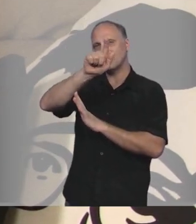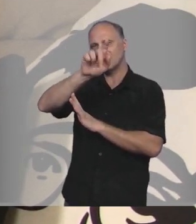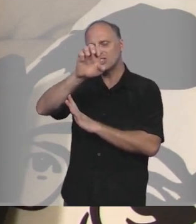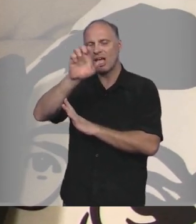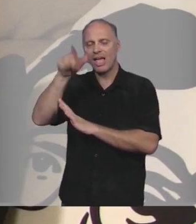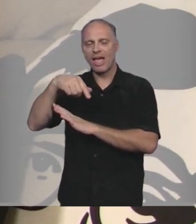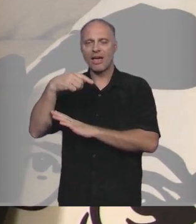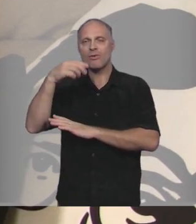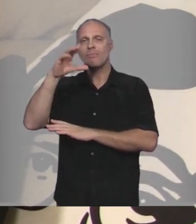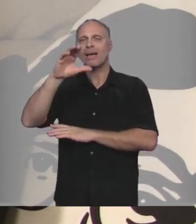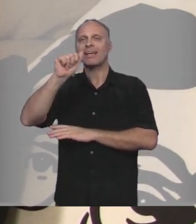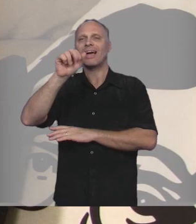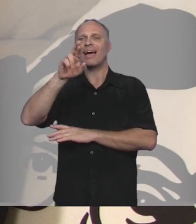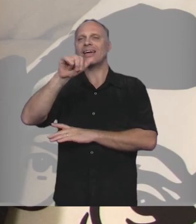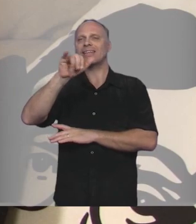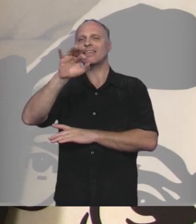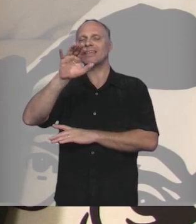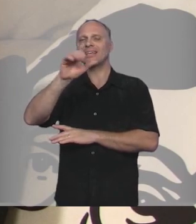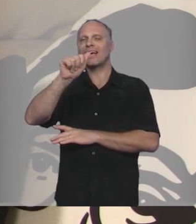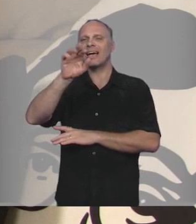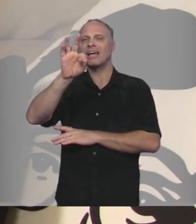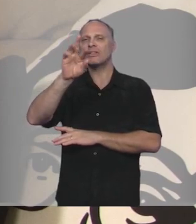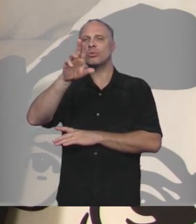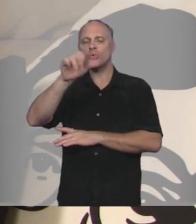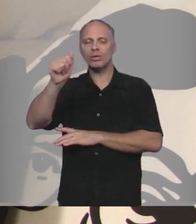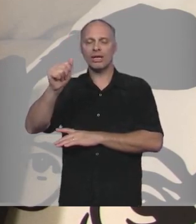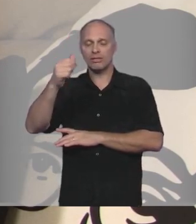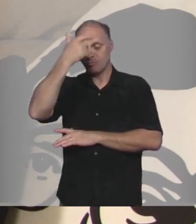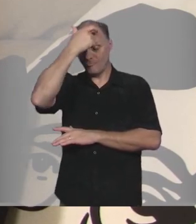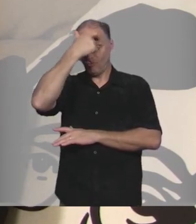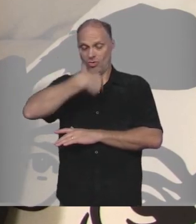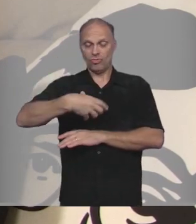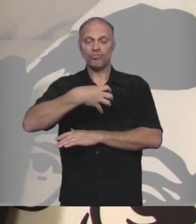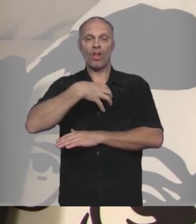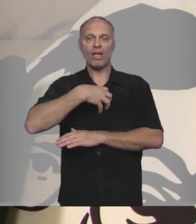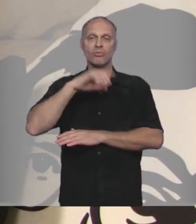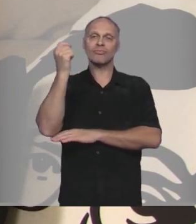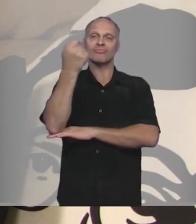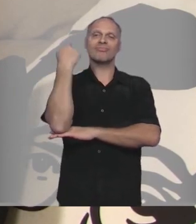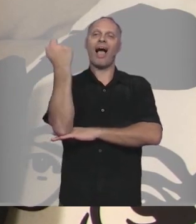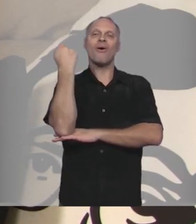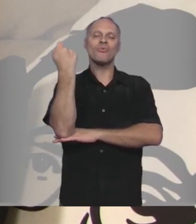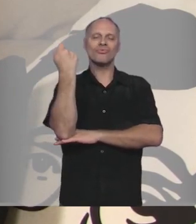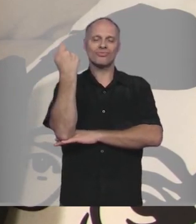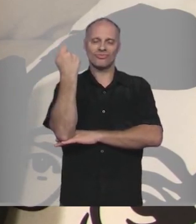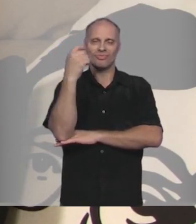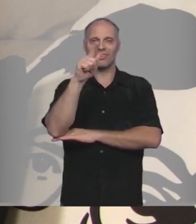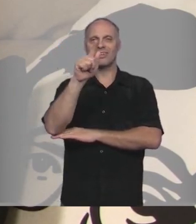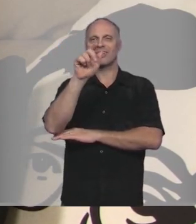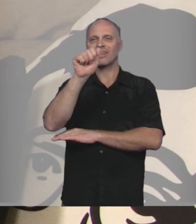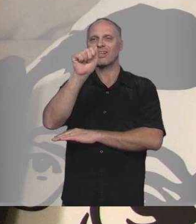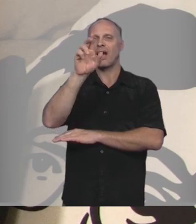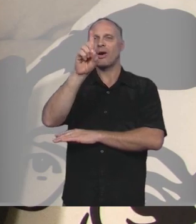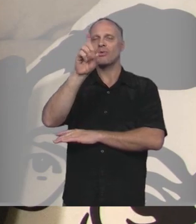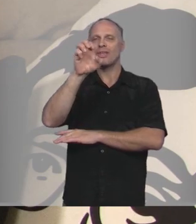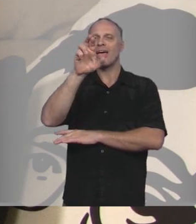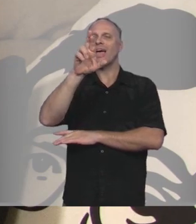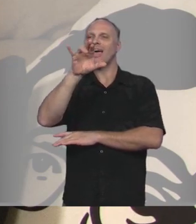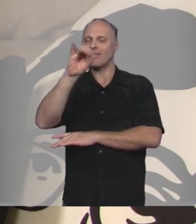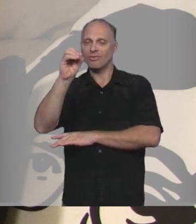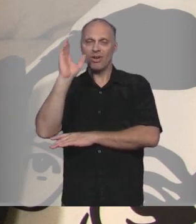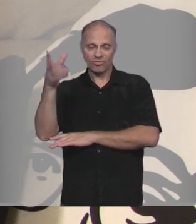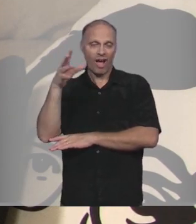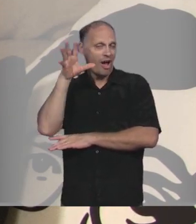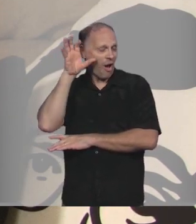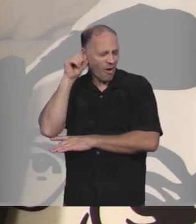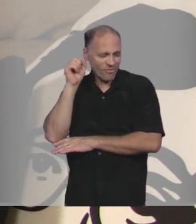o Luiz Fernando Veríssimo, e eu já ouvi, já li dele que a ideia é rir